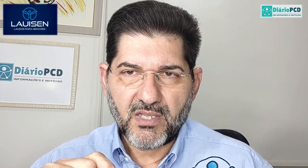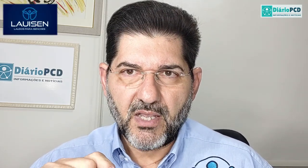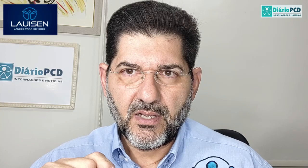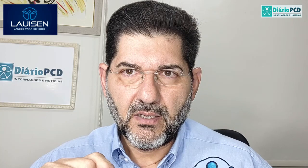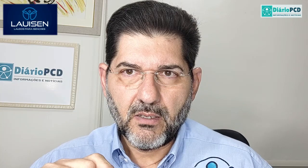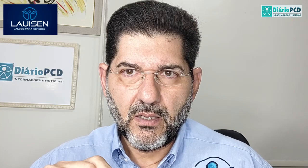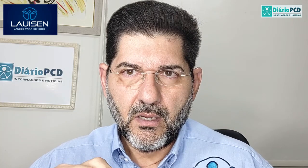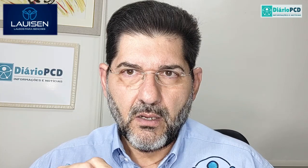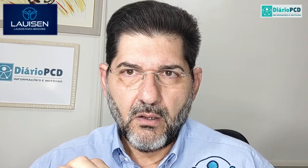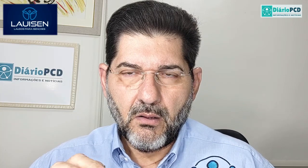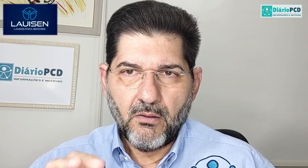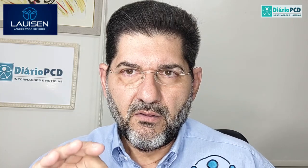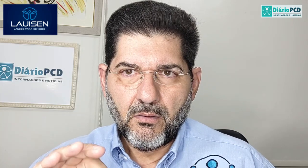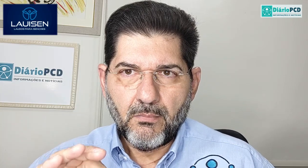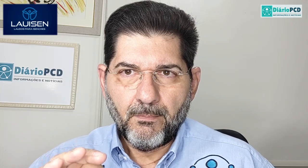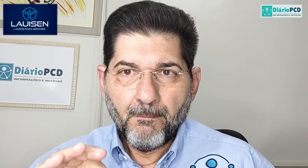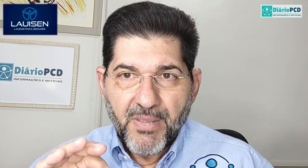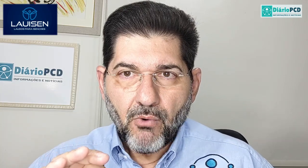Diário PCD.